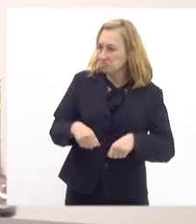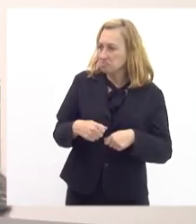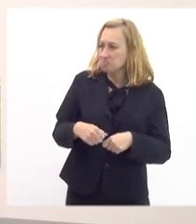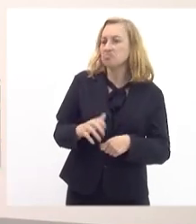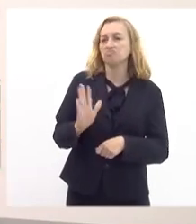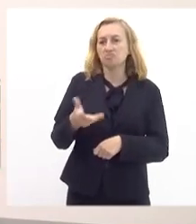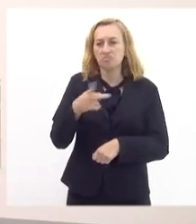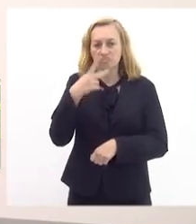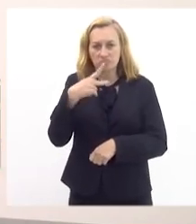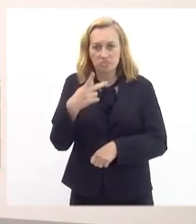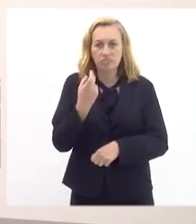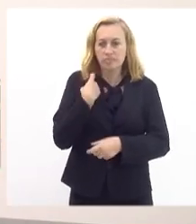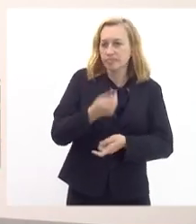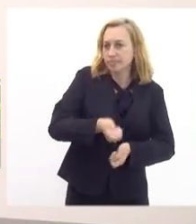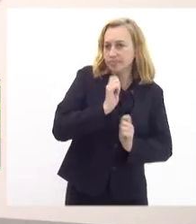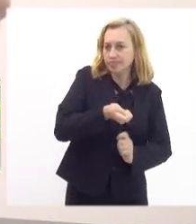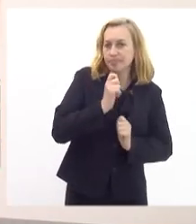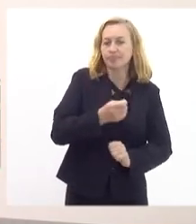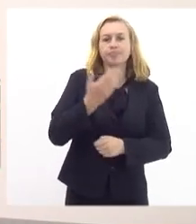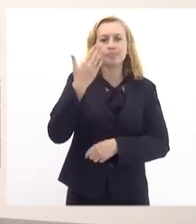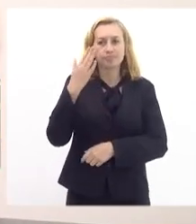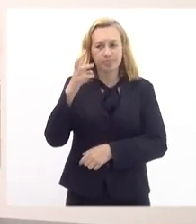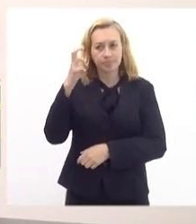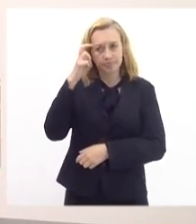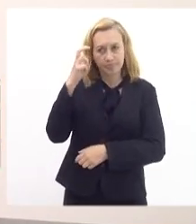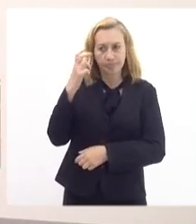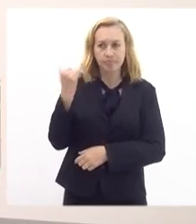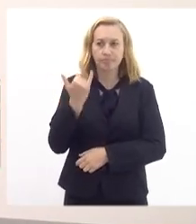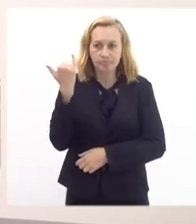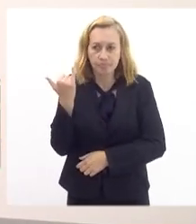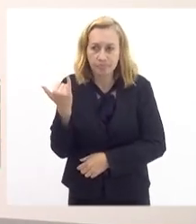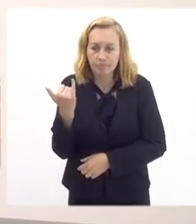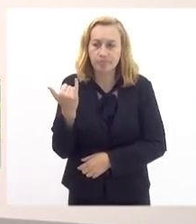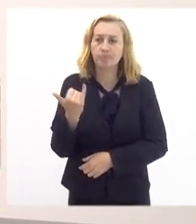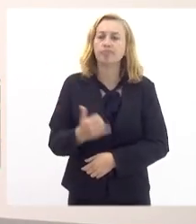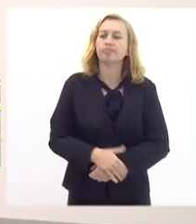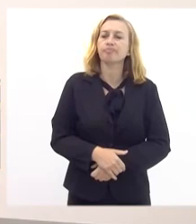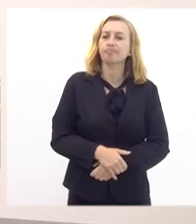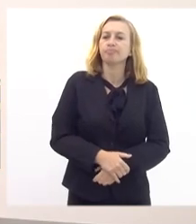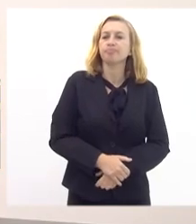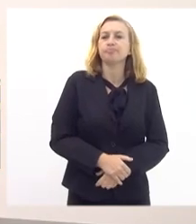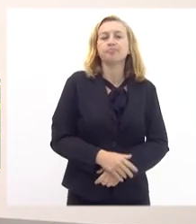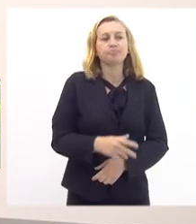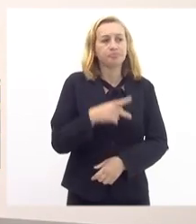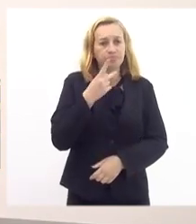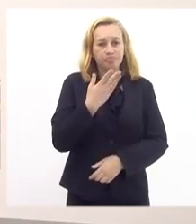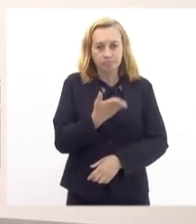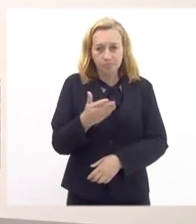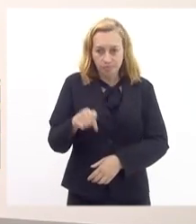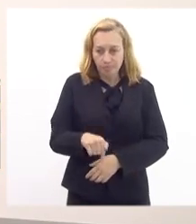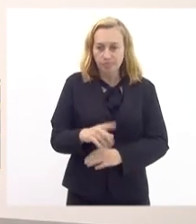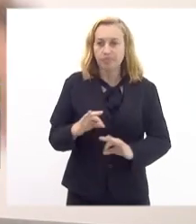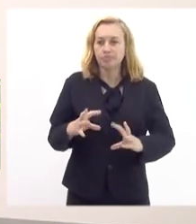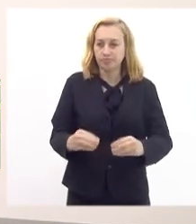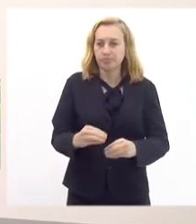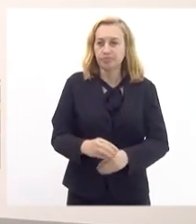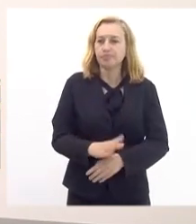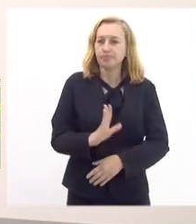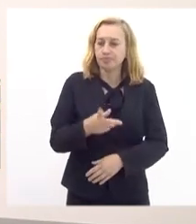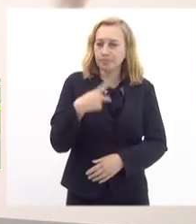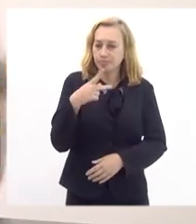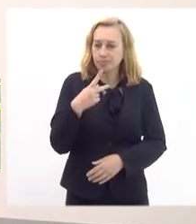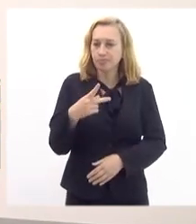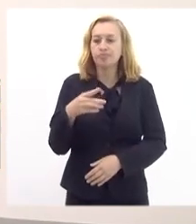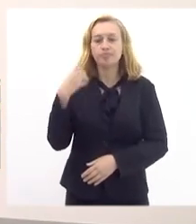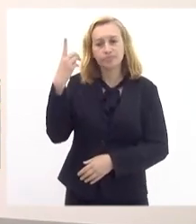tão bem exposto pelos pescadores que é um sai é super importante que é negligenciado como os companheiros falaram aqui já foi exposto